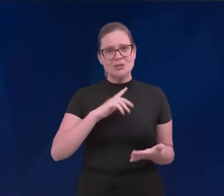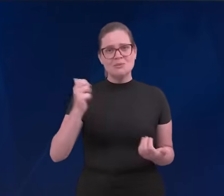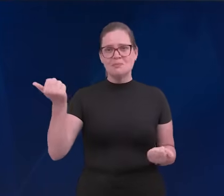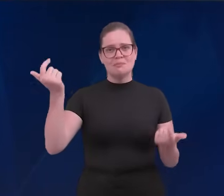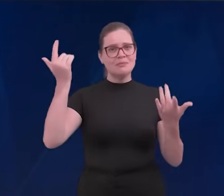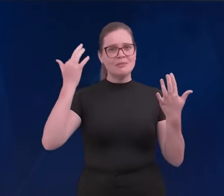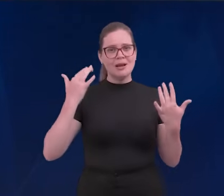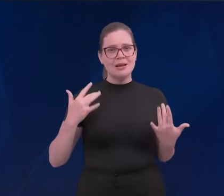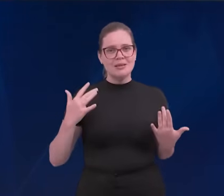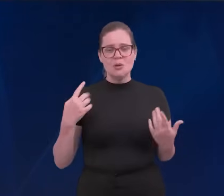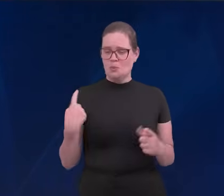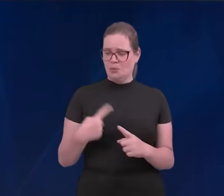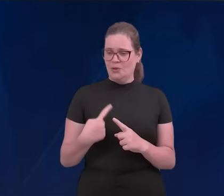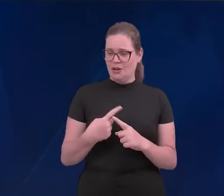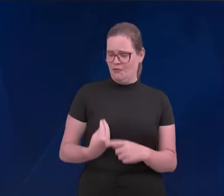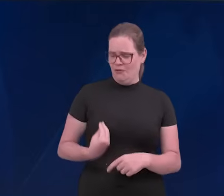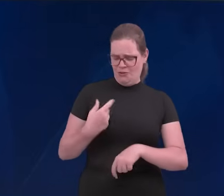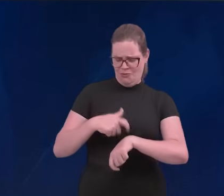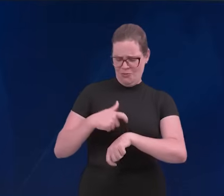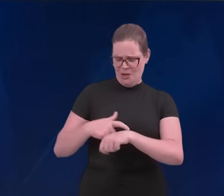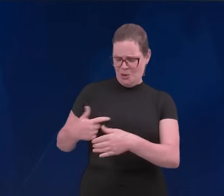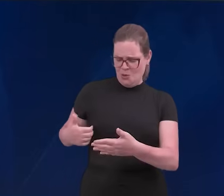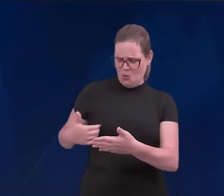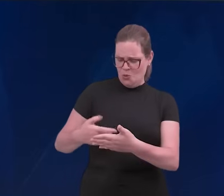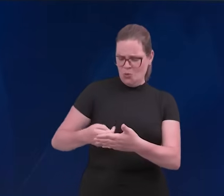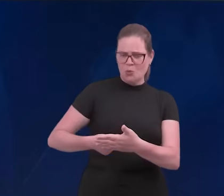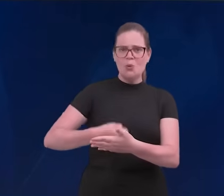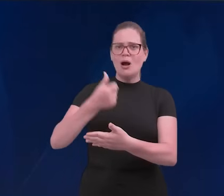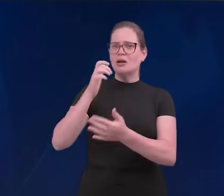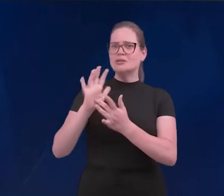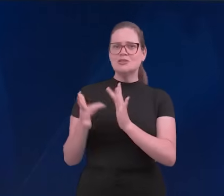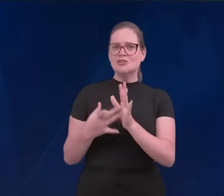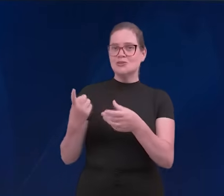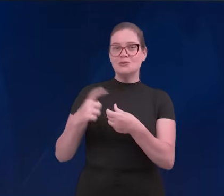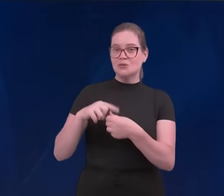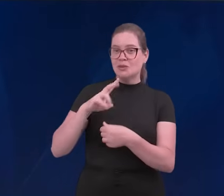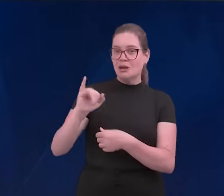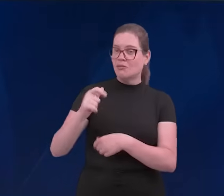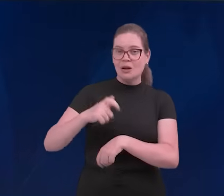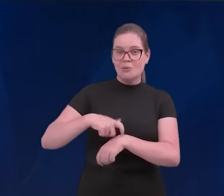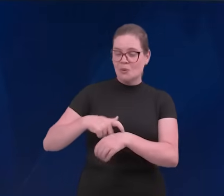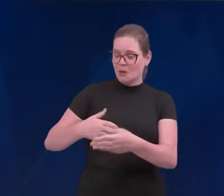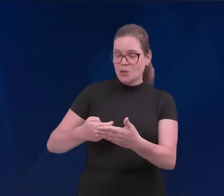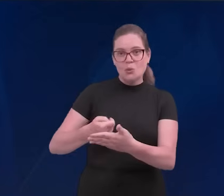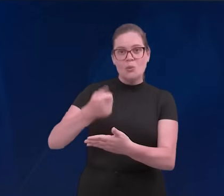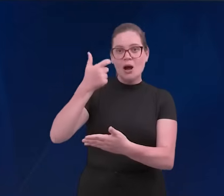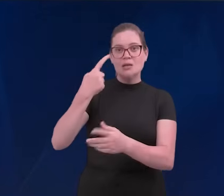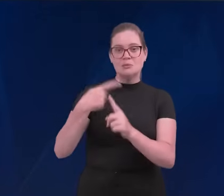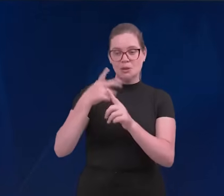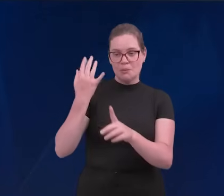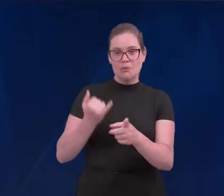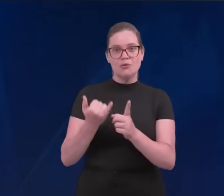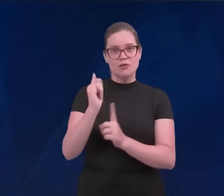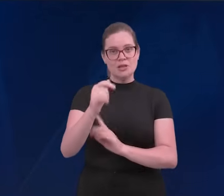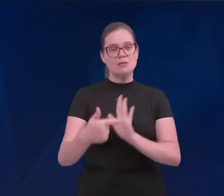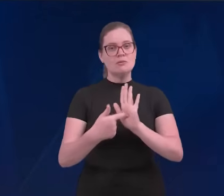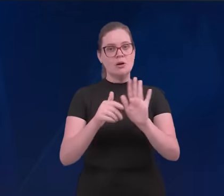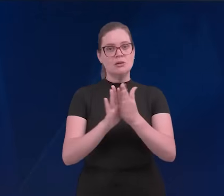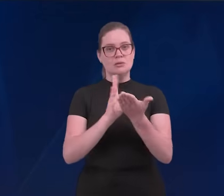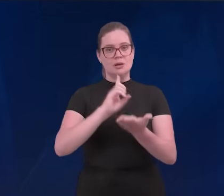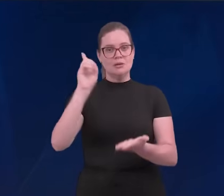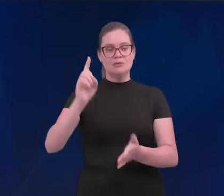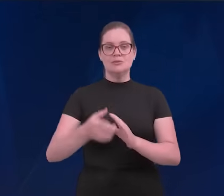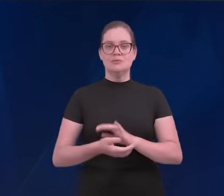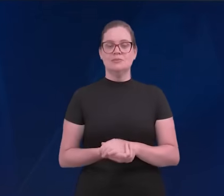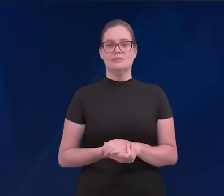atuais, pois vivem os últimos dias do fim dos tempos profetizados na palavra de